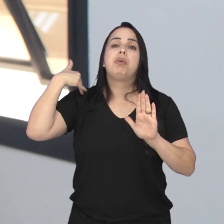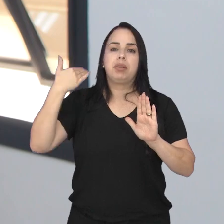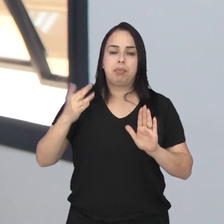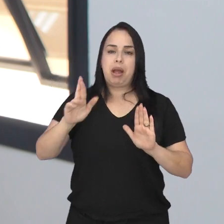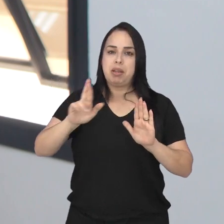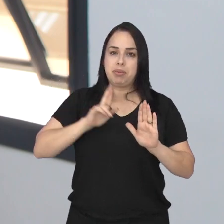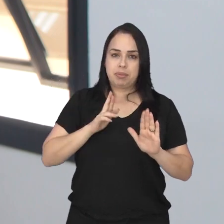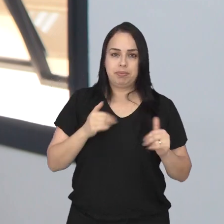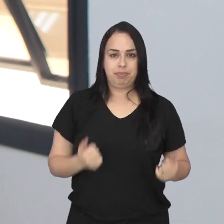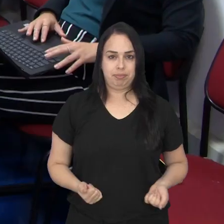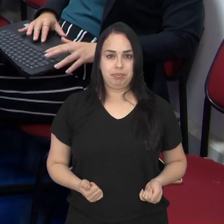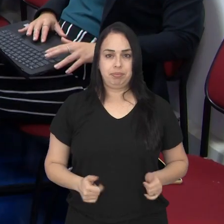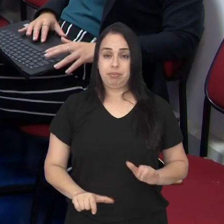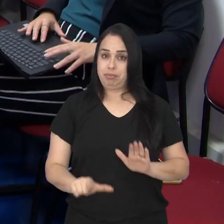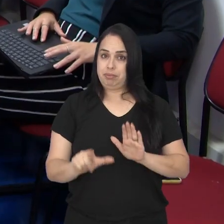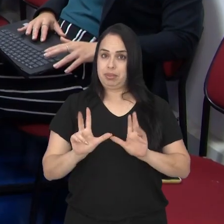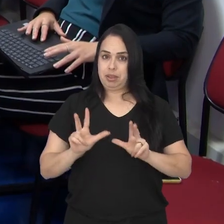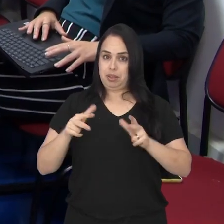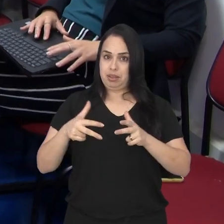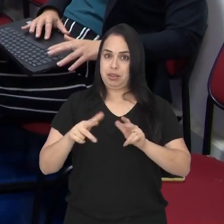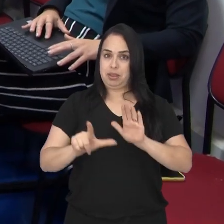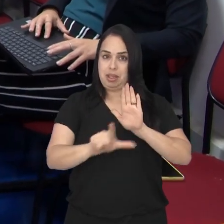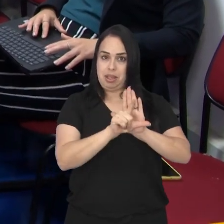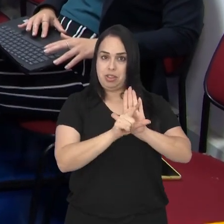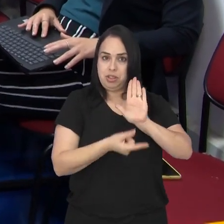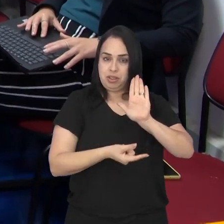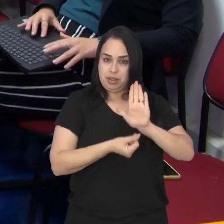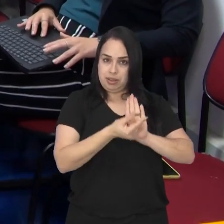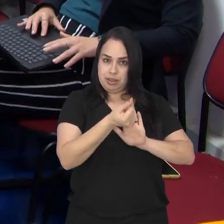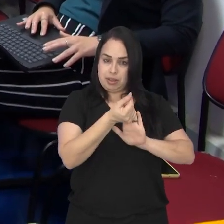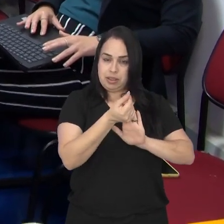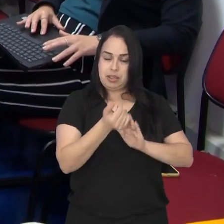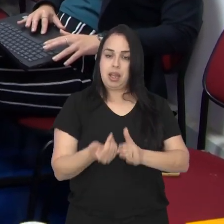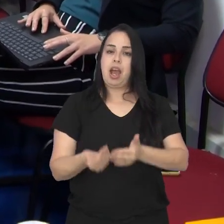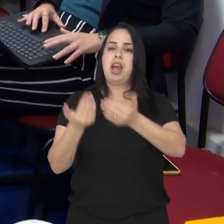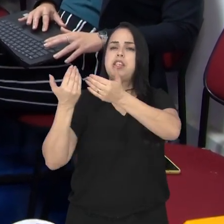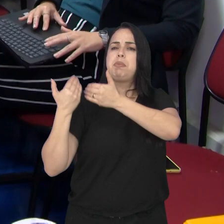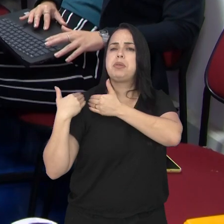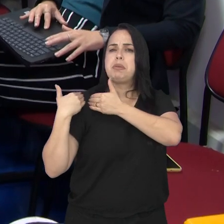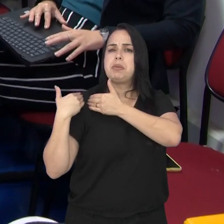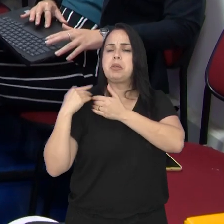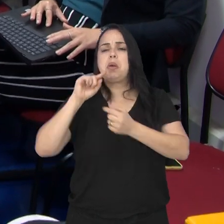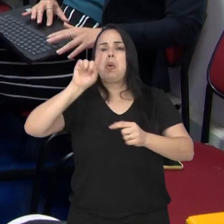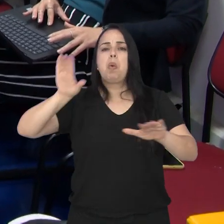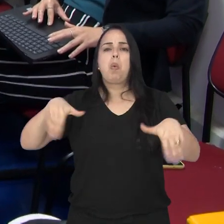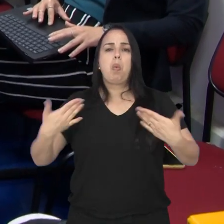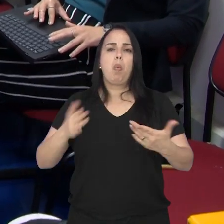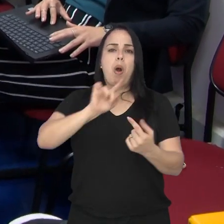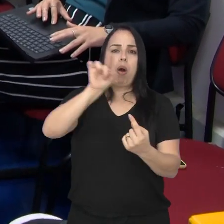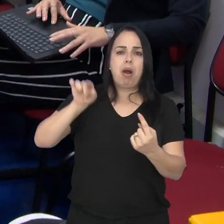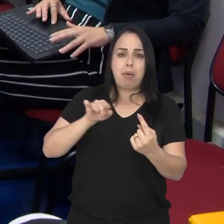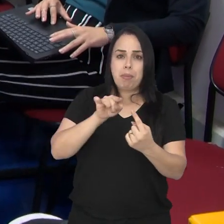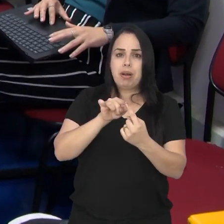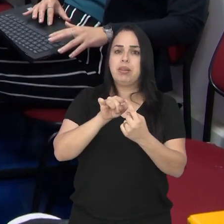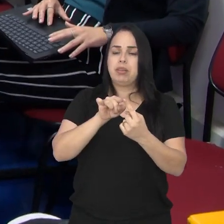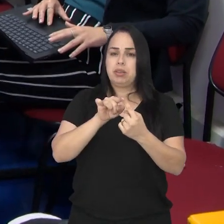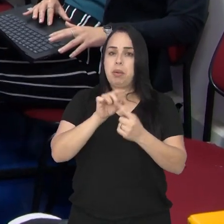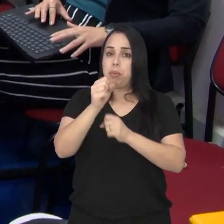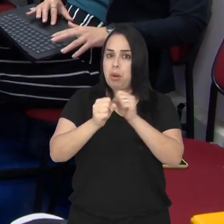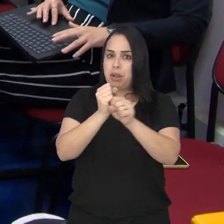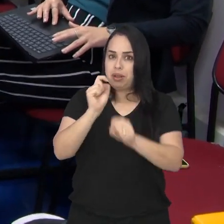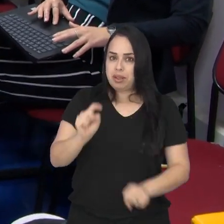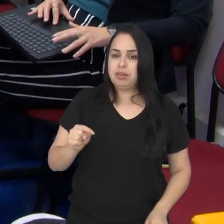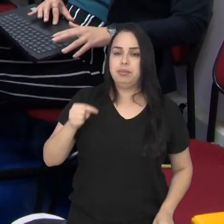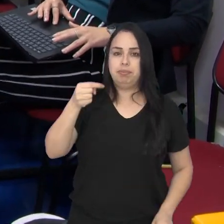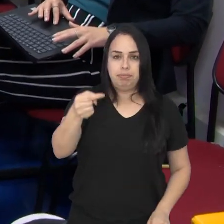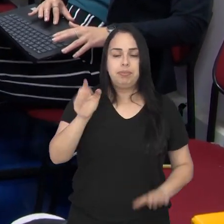responsáveis para vir conversar com a gente na Câmara a lei de diretrizes orçamentárias responsável por definir as metas do orçamento